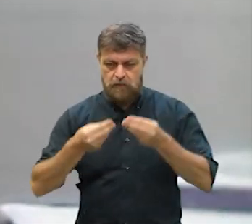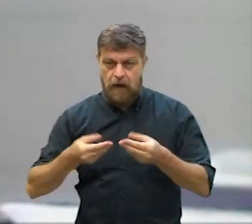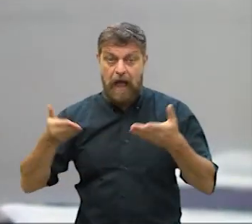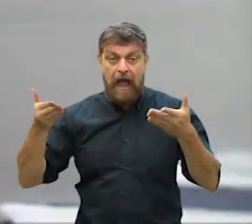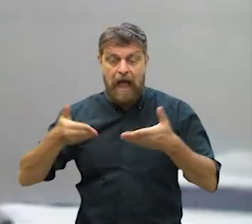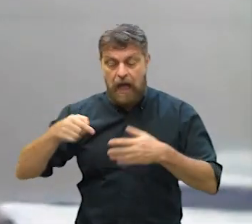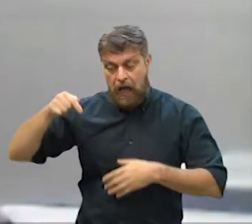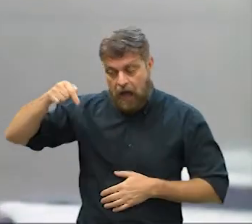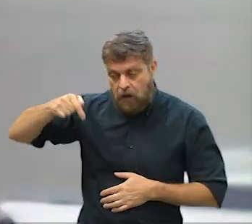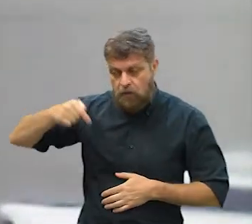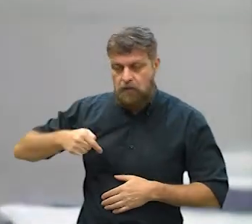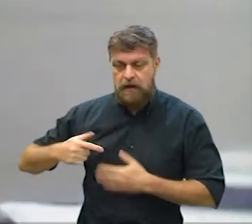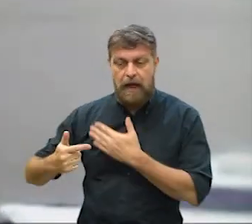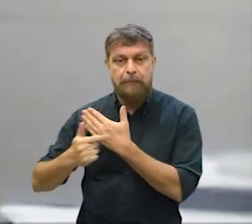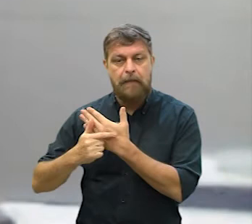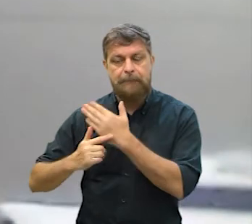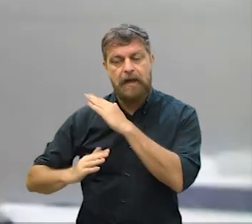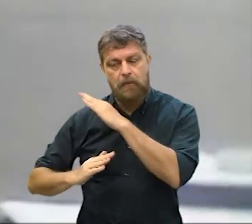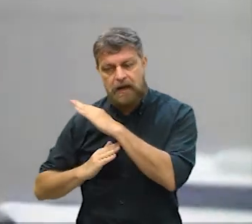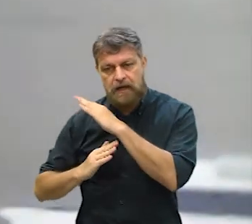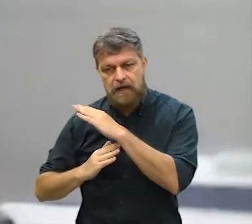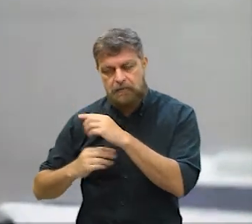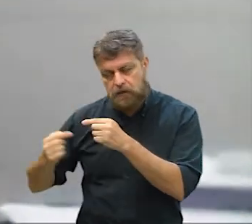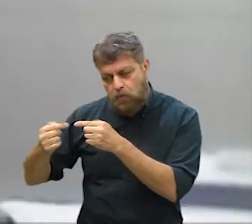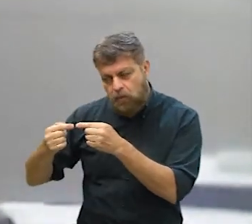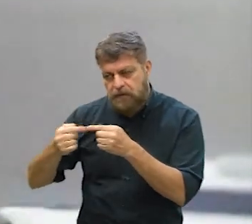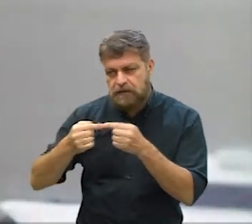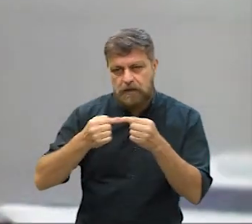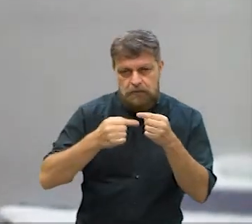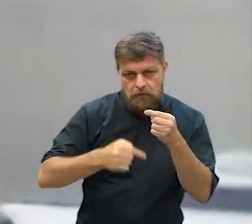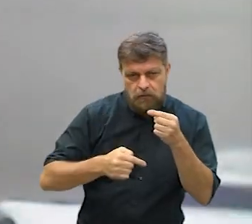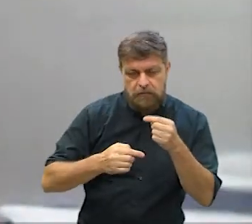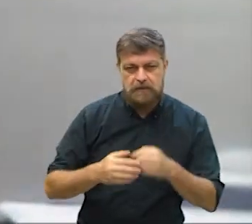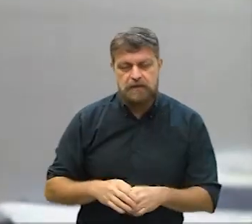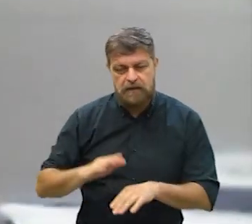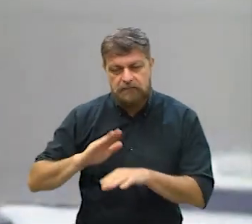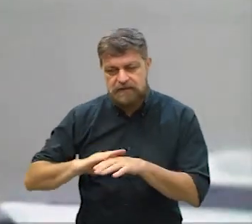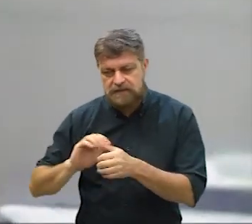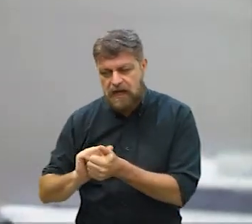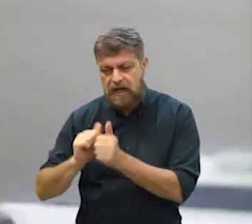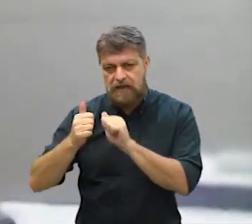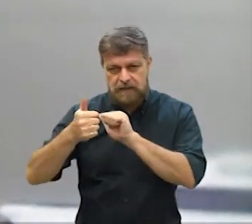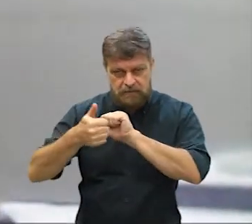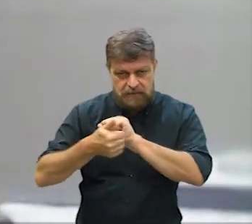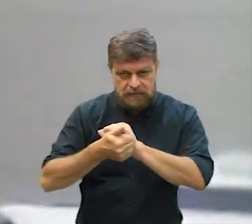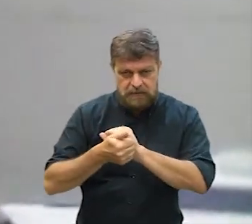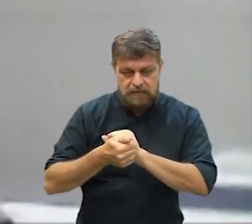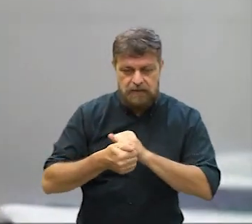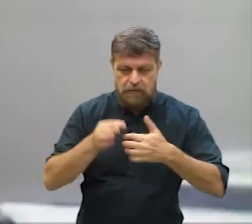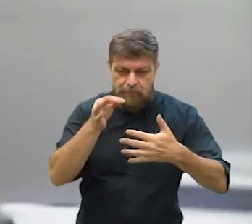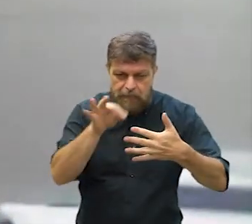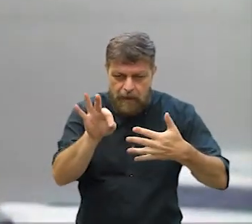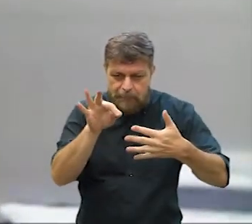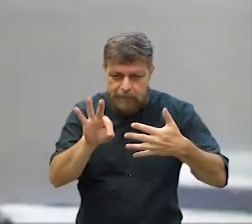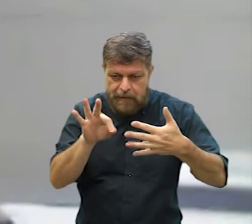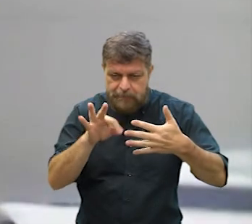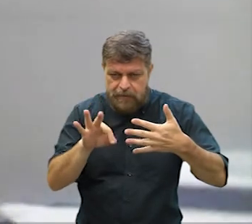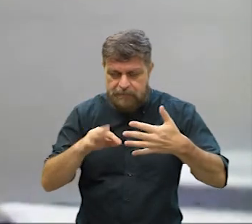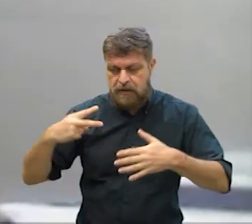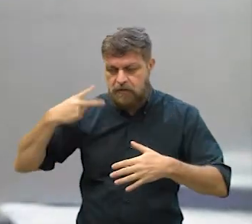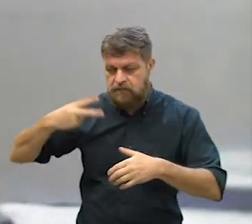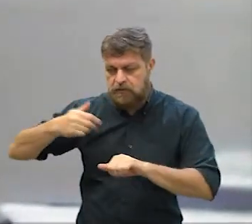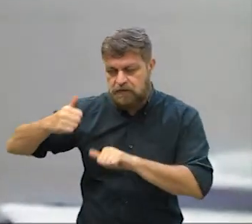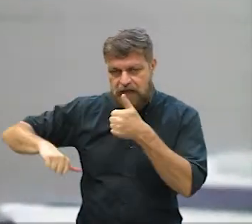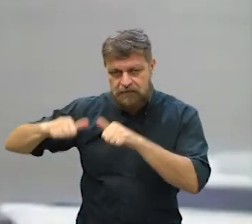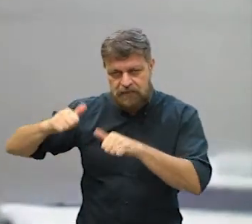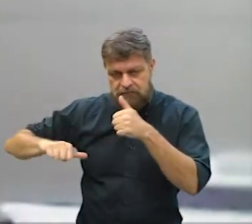Câmara apreciar, né? Fazer adequação se achar que tem que fazer e tal, mas